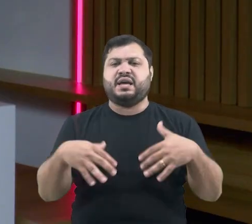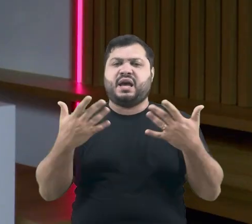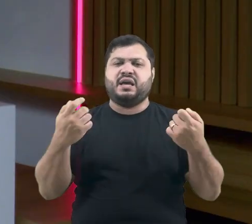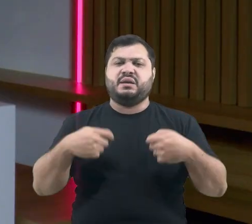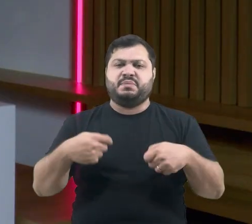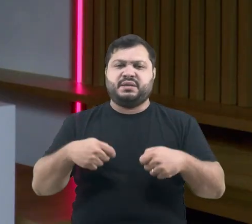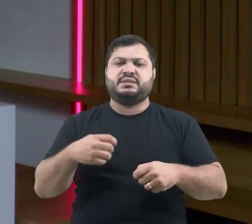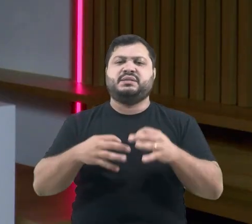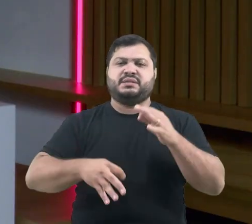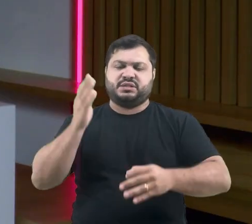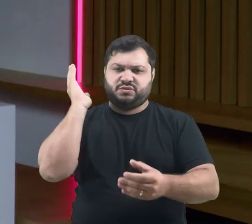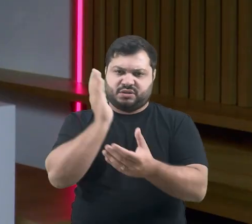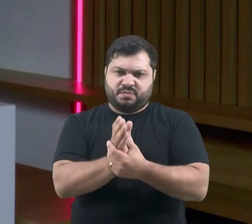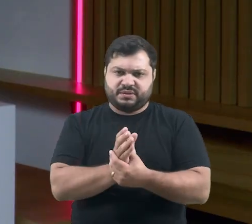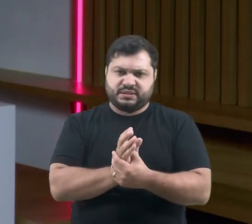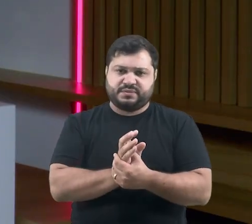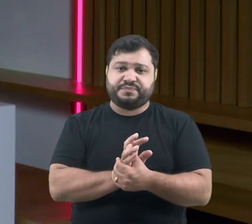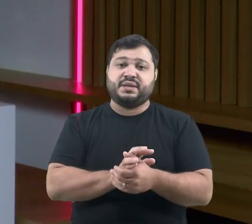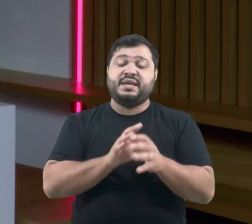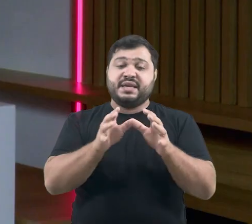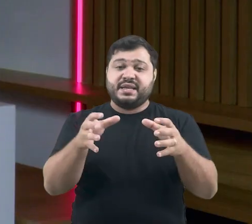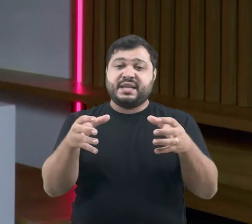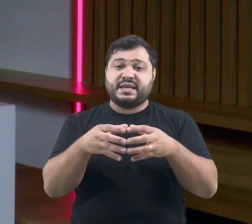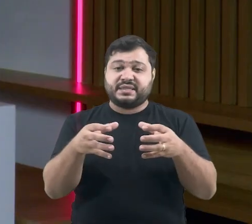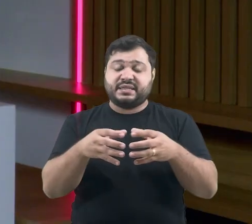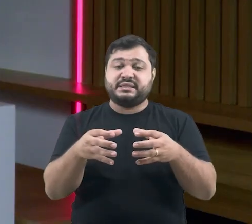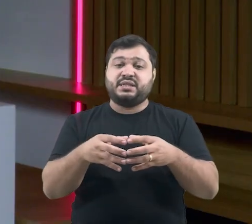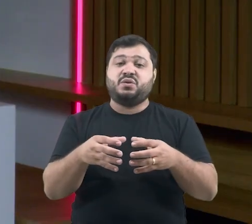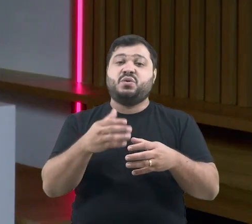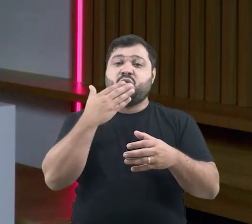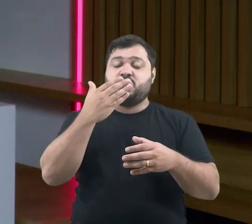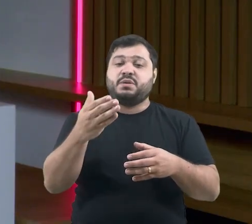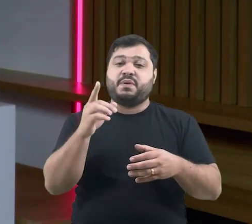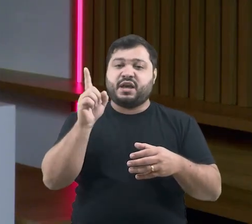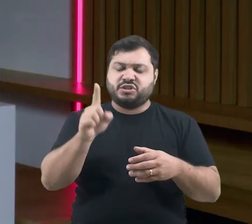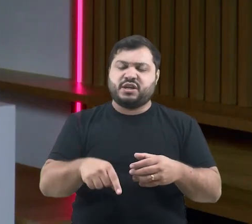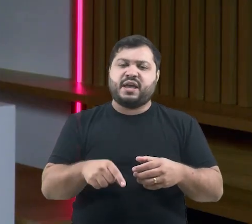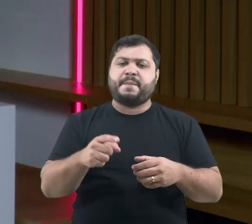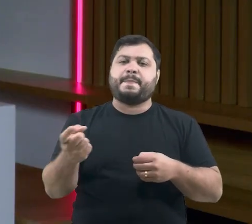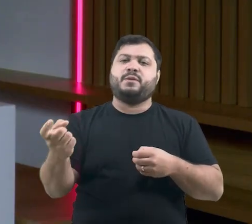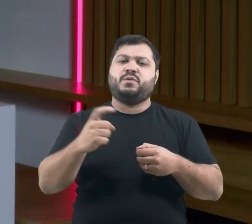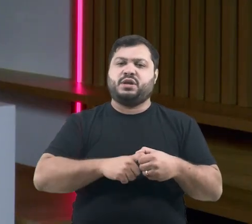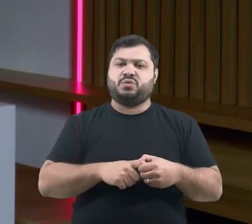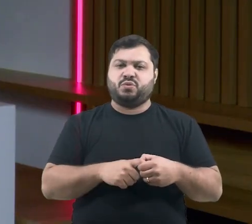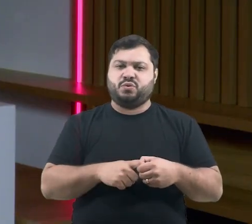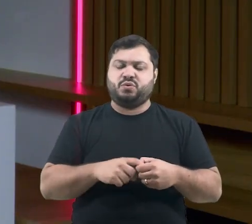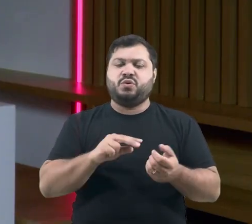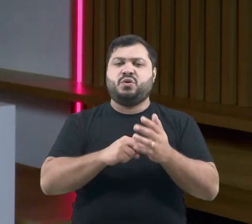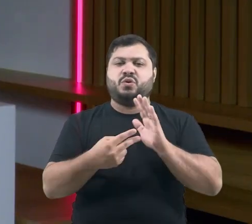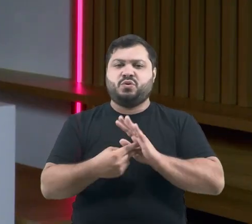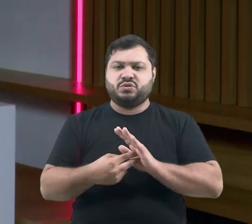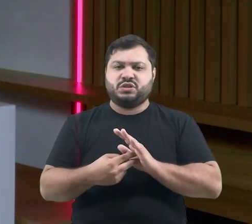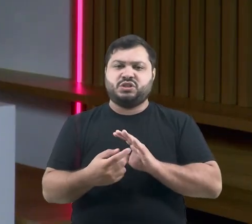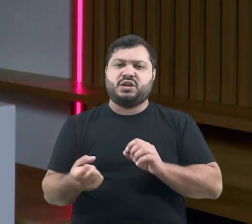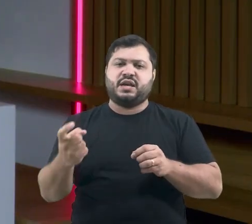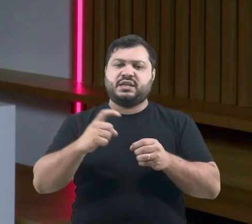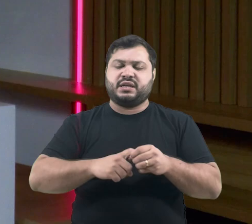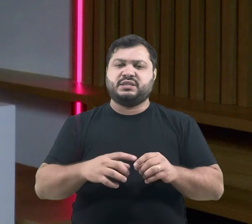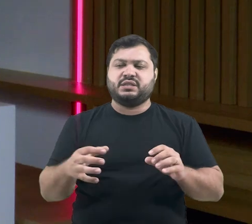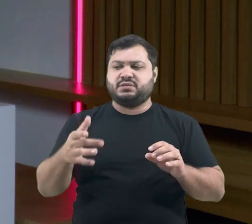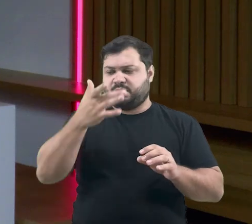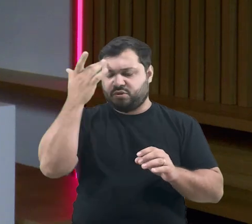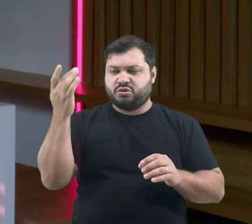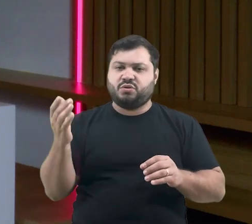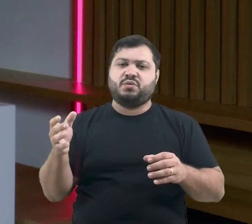e aí é necessário ajuizar uma ação. E nessa ação, o que se pede é justamente o retorno, ou seja, a reintegração